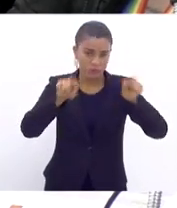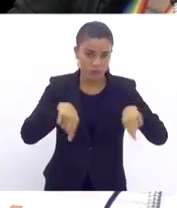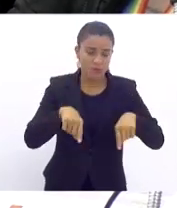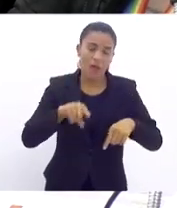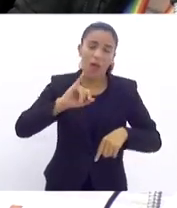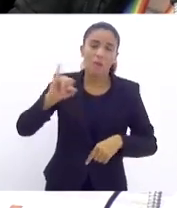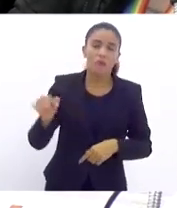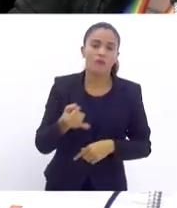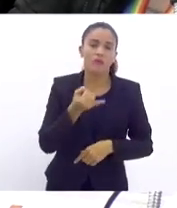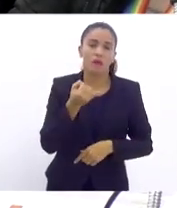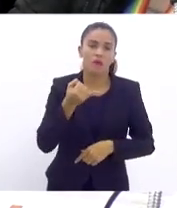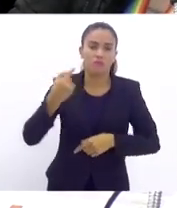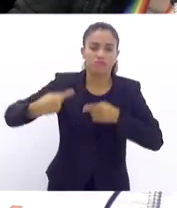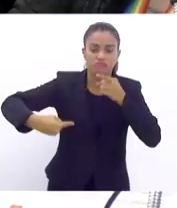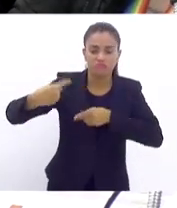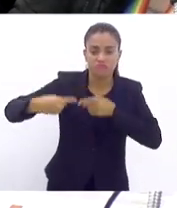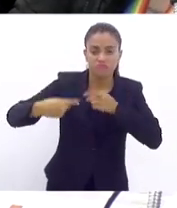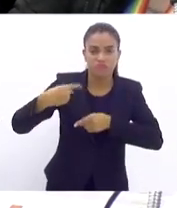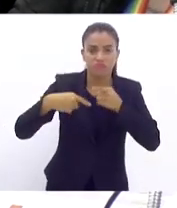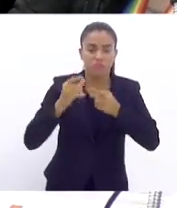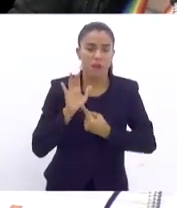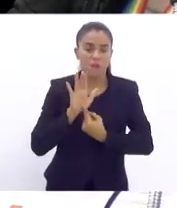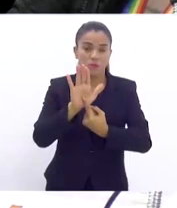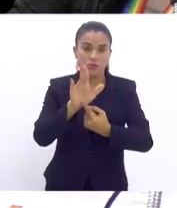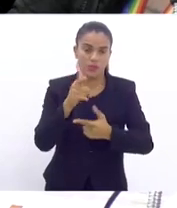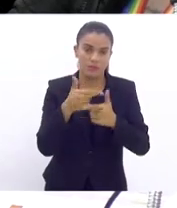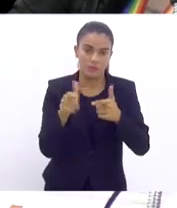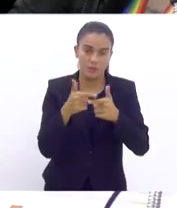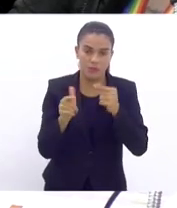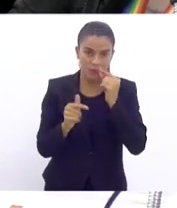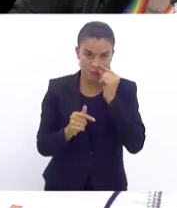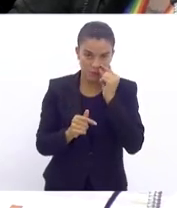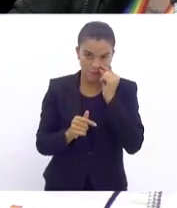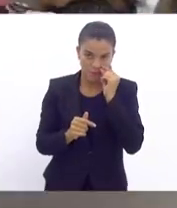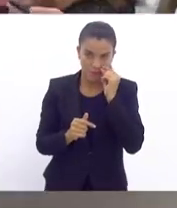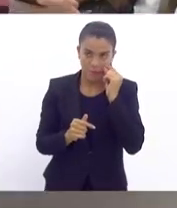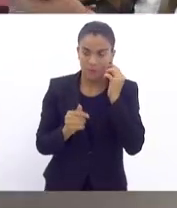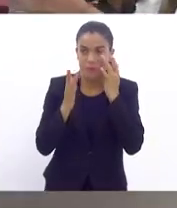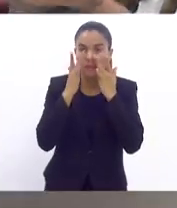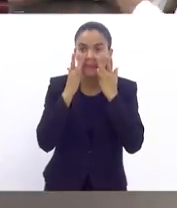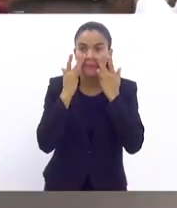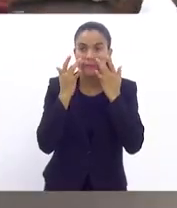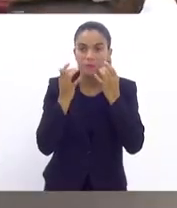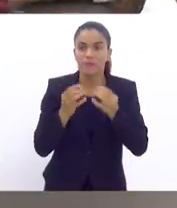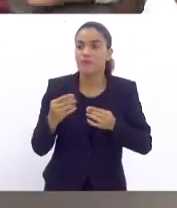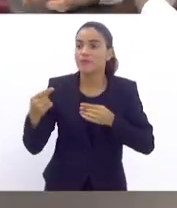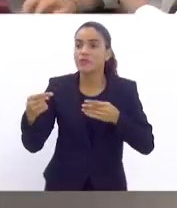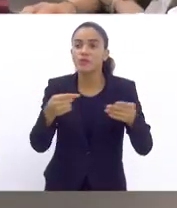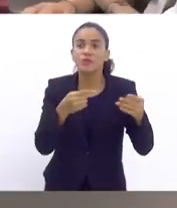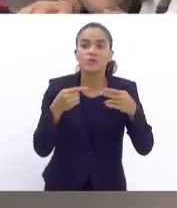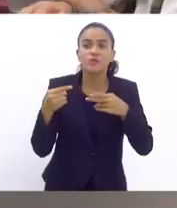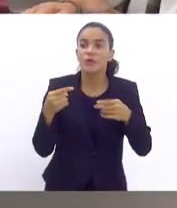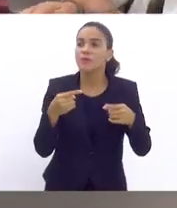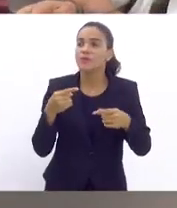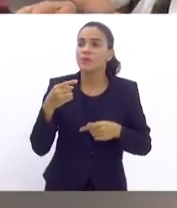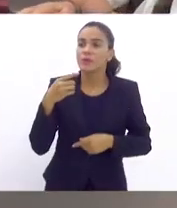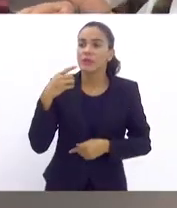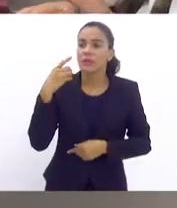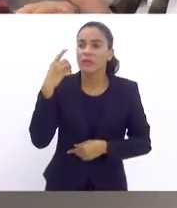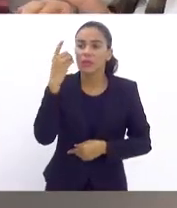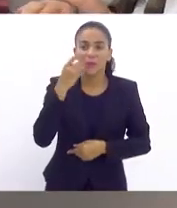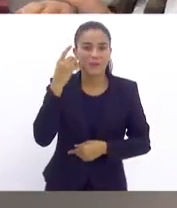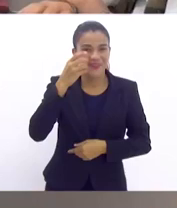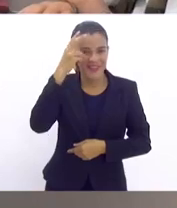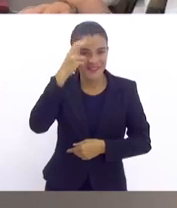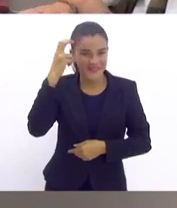desse projeto para chamar a atenção desse problema tá certo projeto em discussão deputada Verônica Bom dia